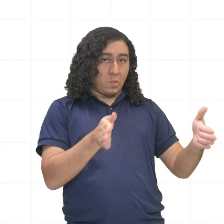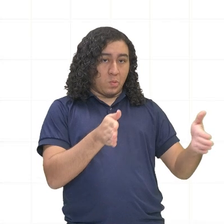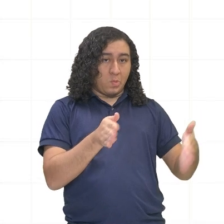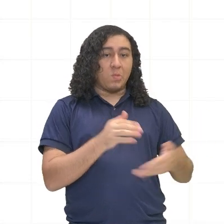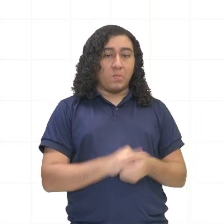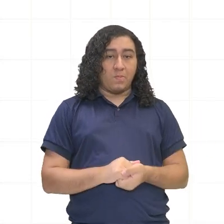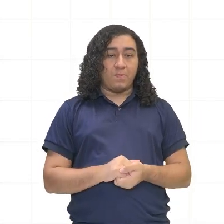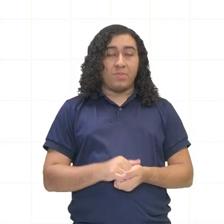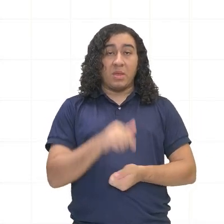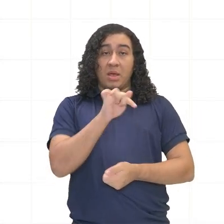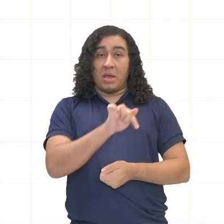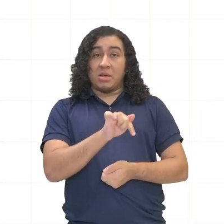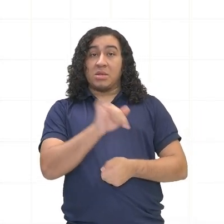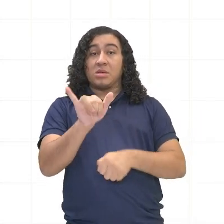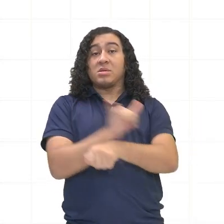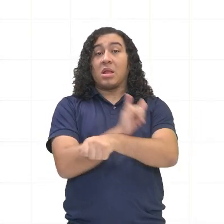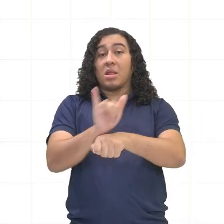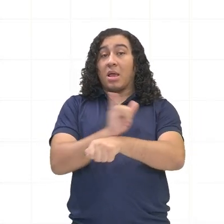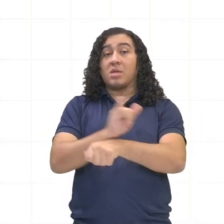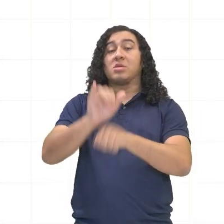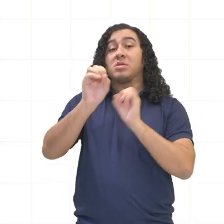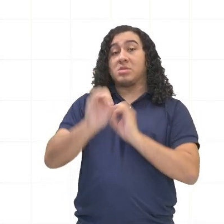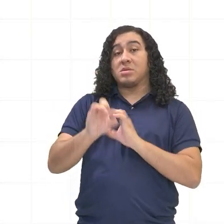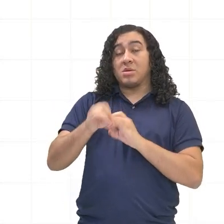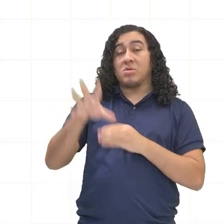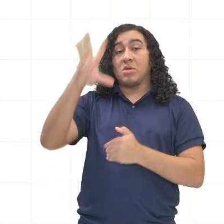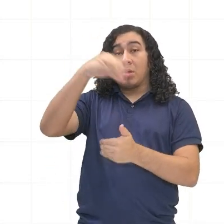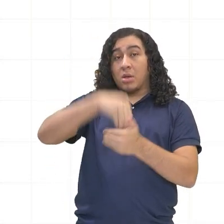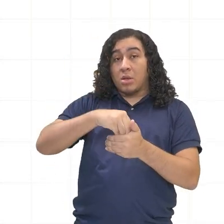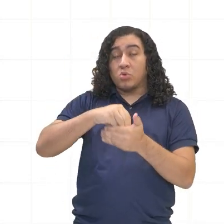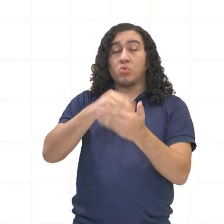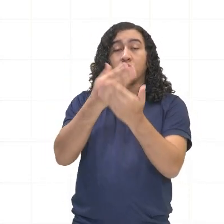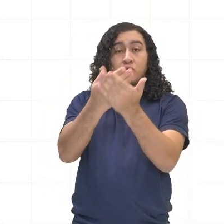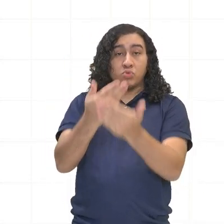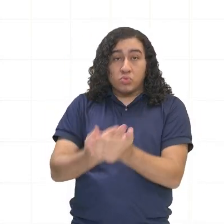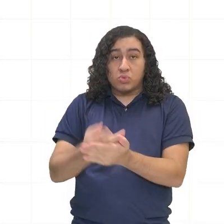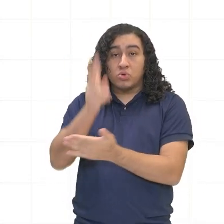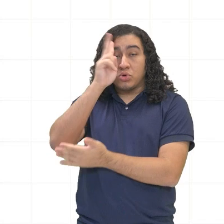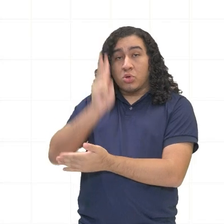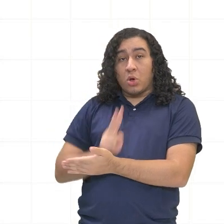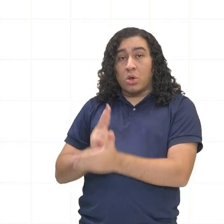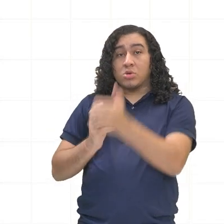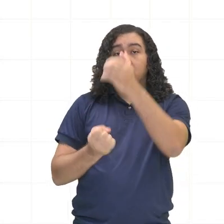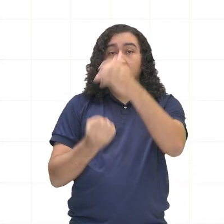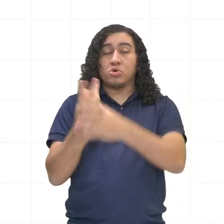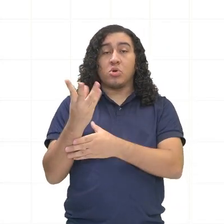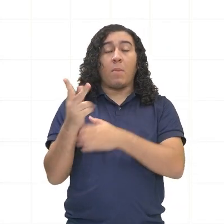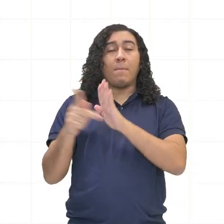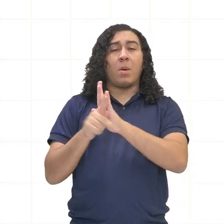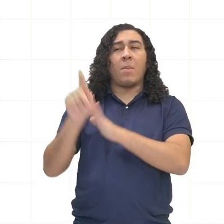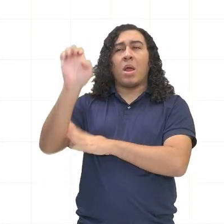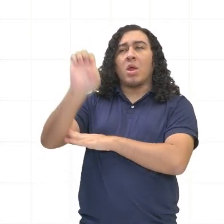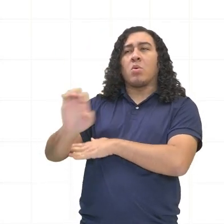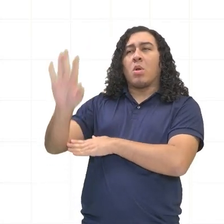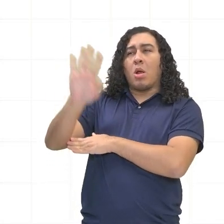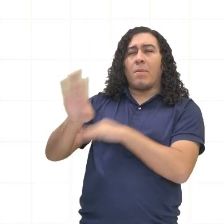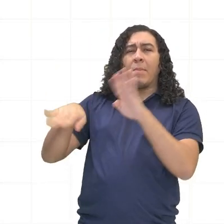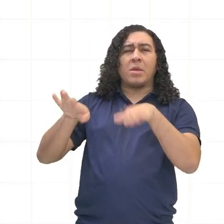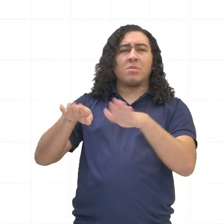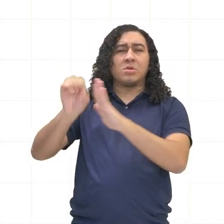utilizada dentro do estudo de história, ela foi criada pelos europeus ali no século